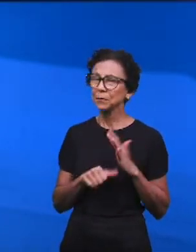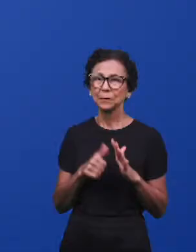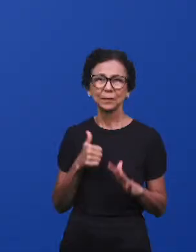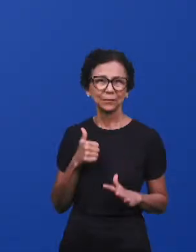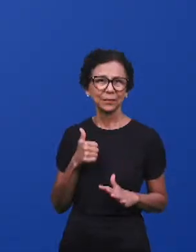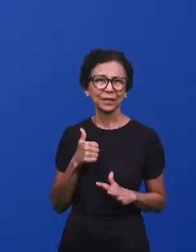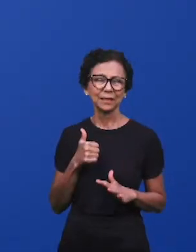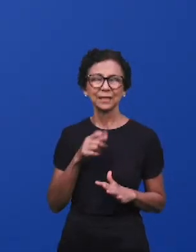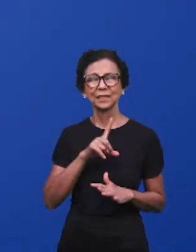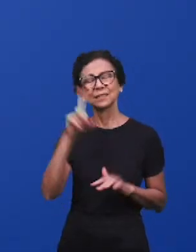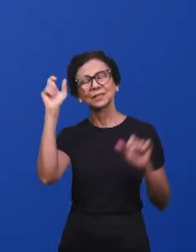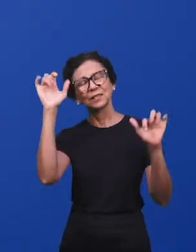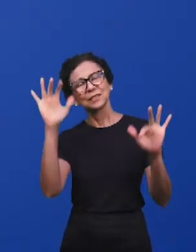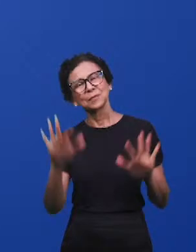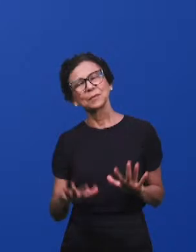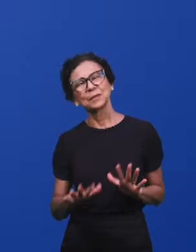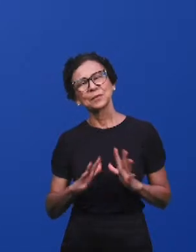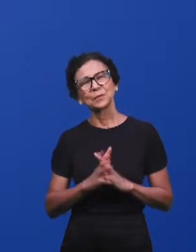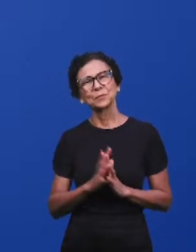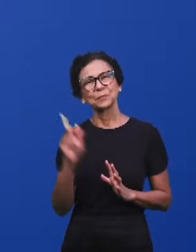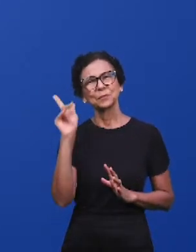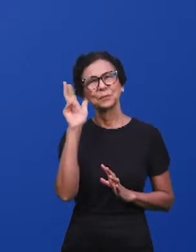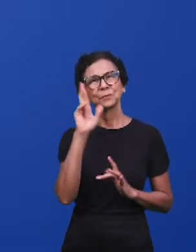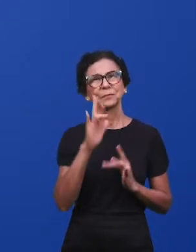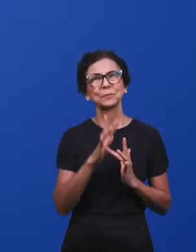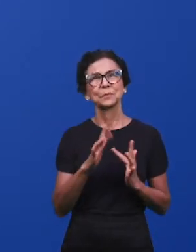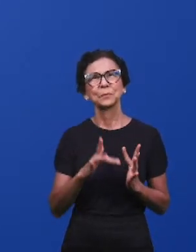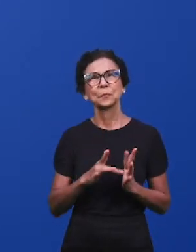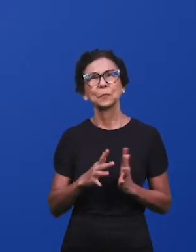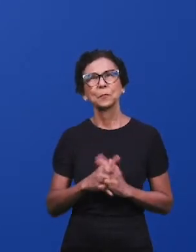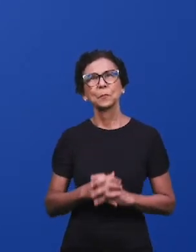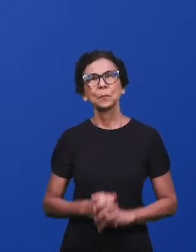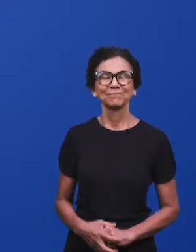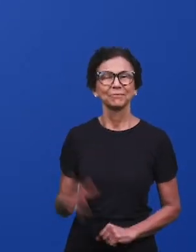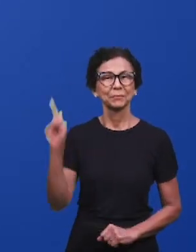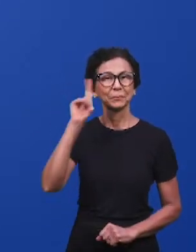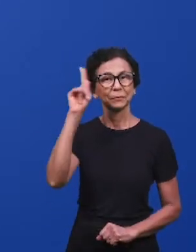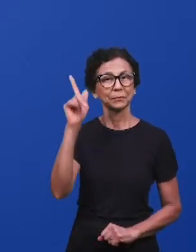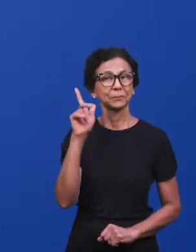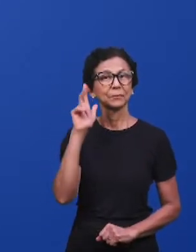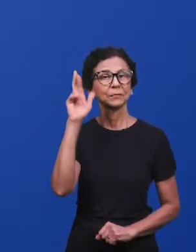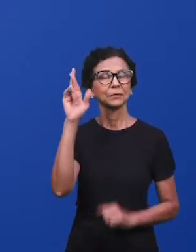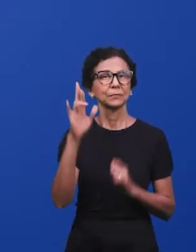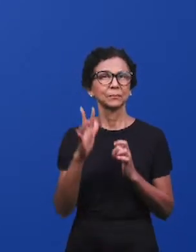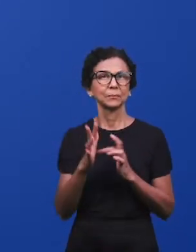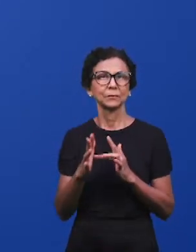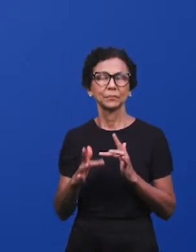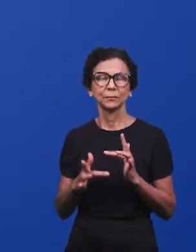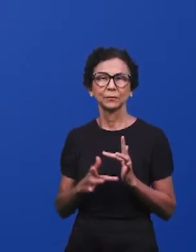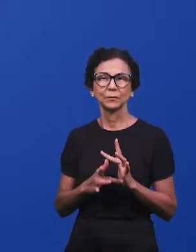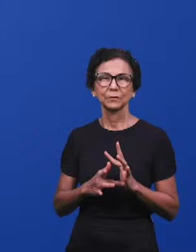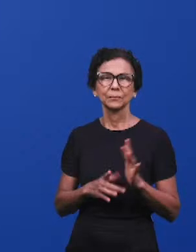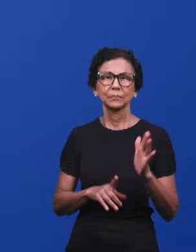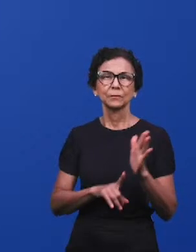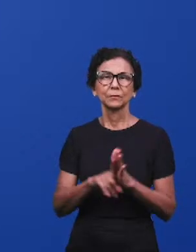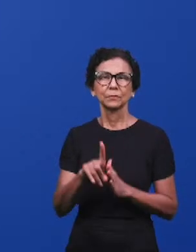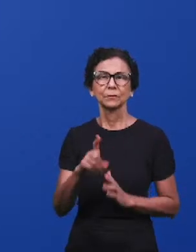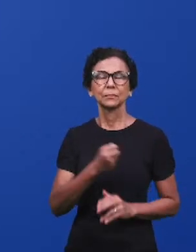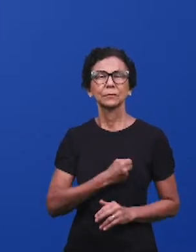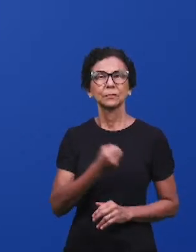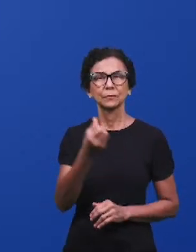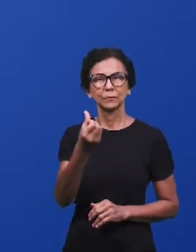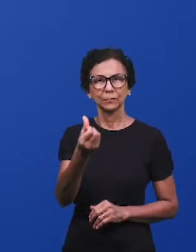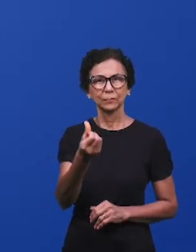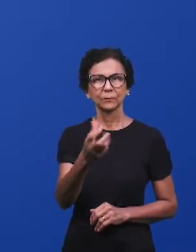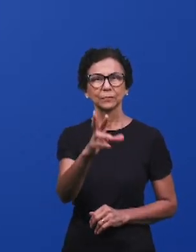Senhor. Irmãos, a paz do Senhor Jesus. Eu vou responder a pergunta número 6, que diz assim. Vendo Tiago, capítulo